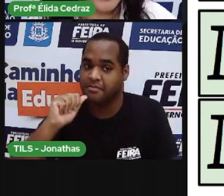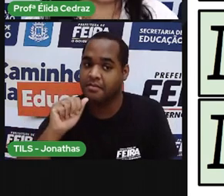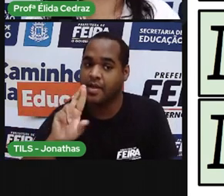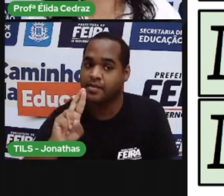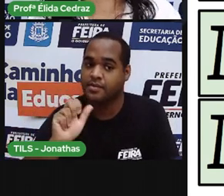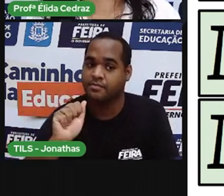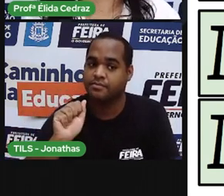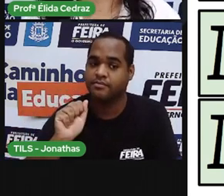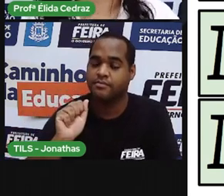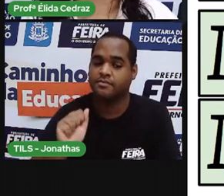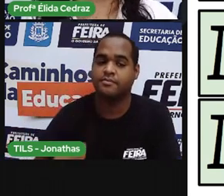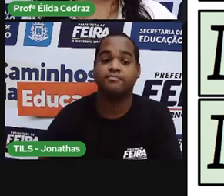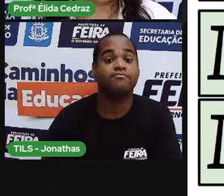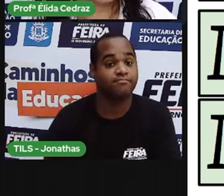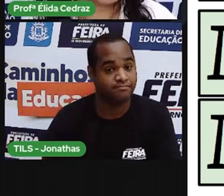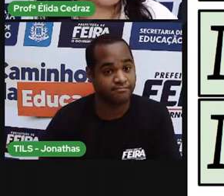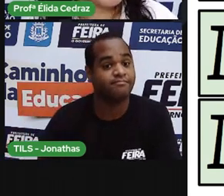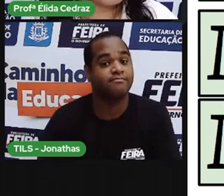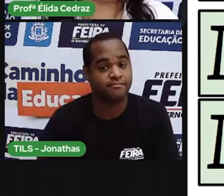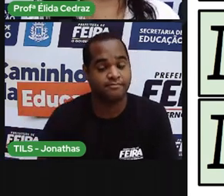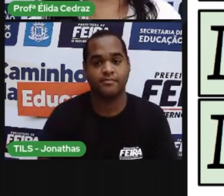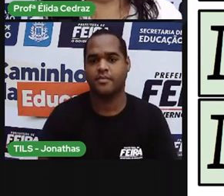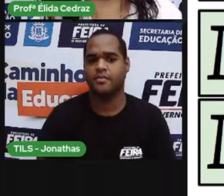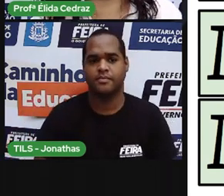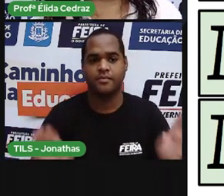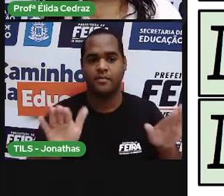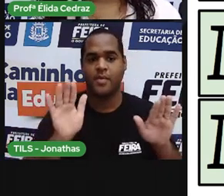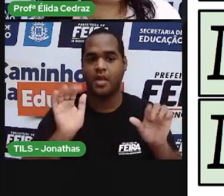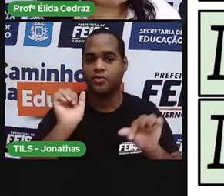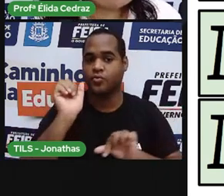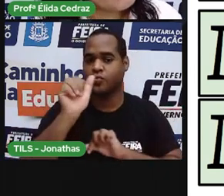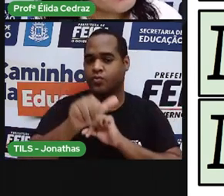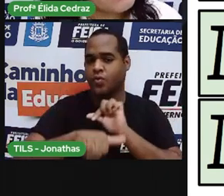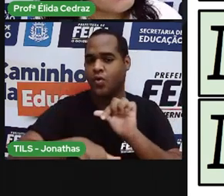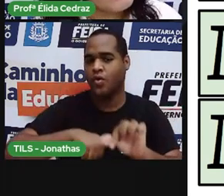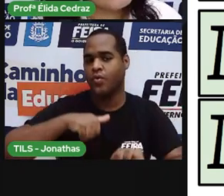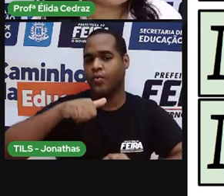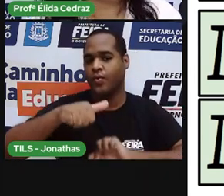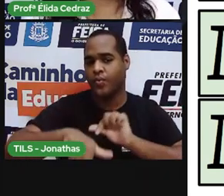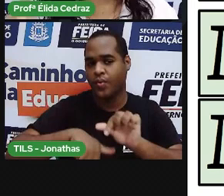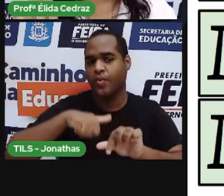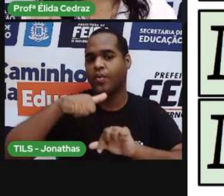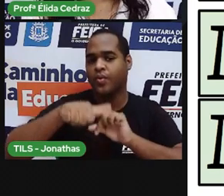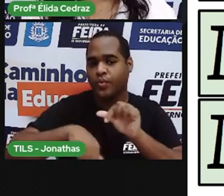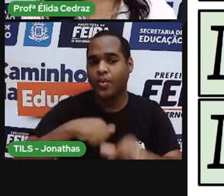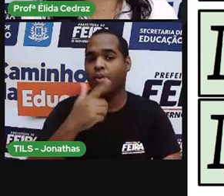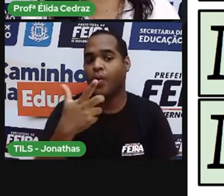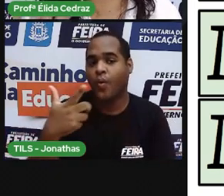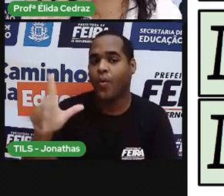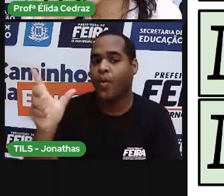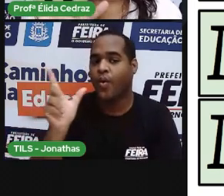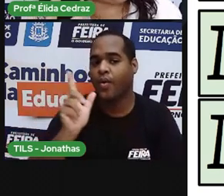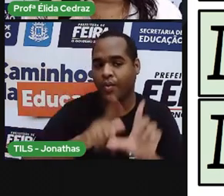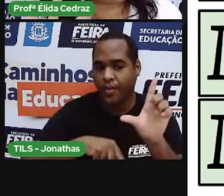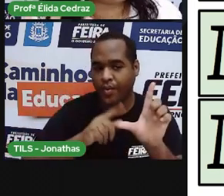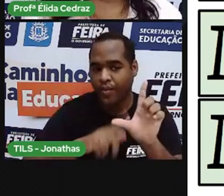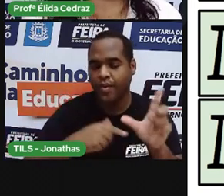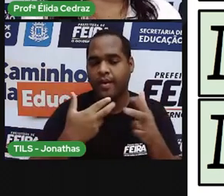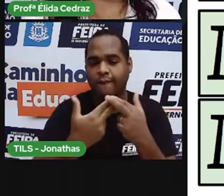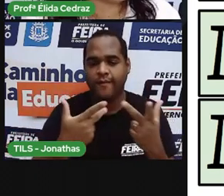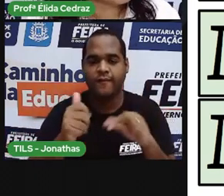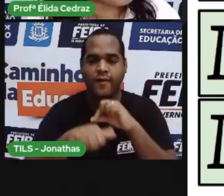Mara. Nós trocamos apenas uma letrinha e formamos